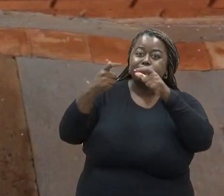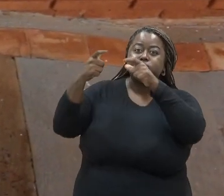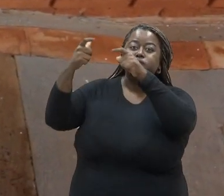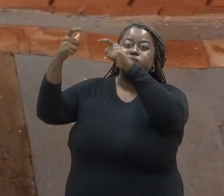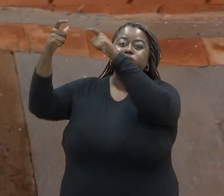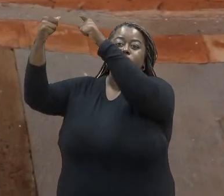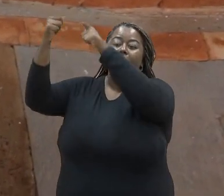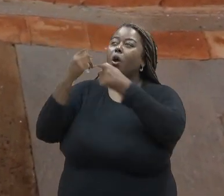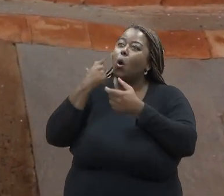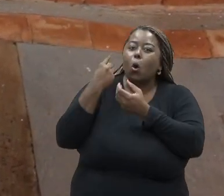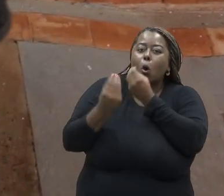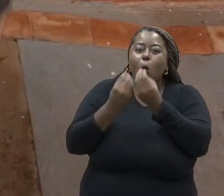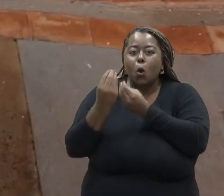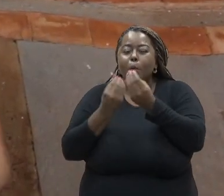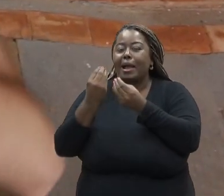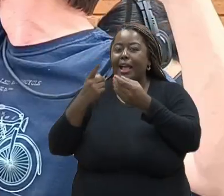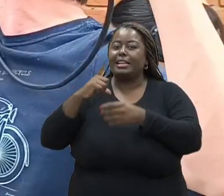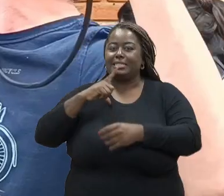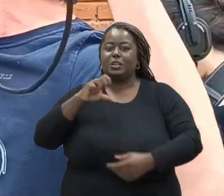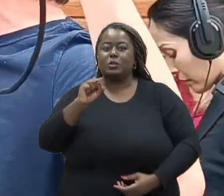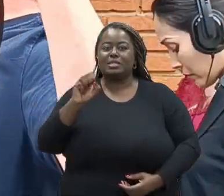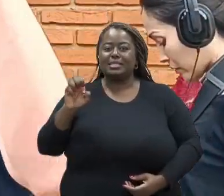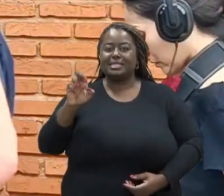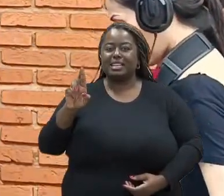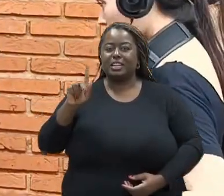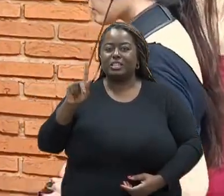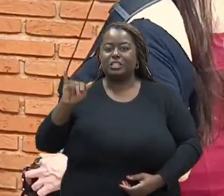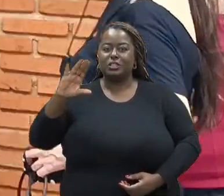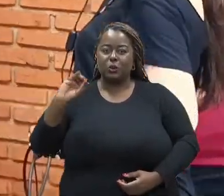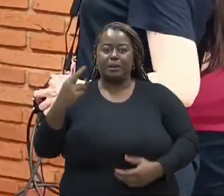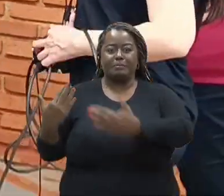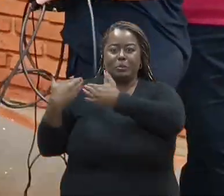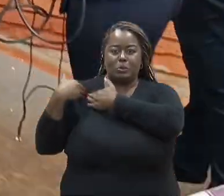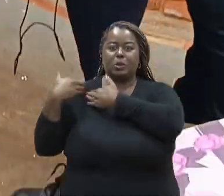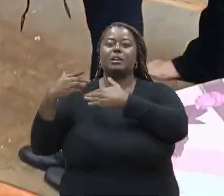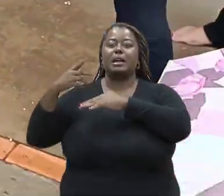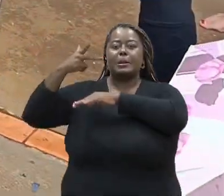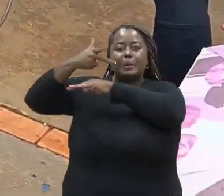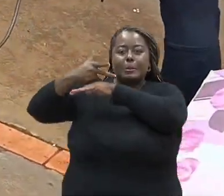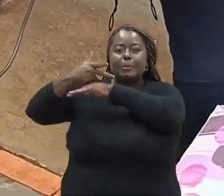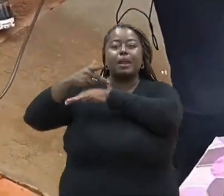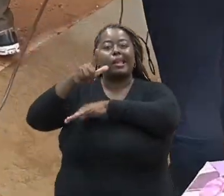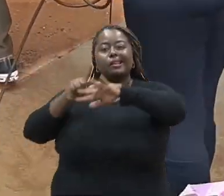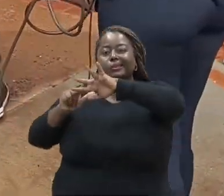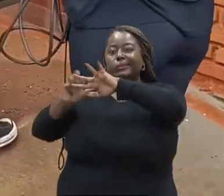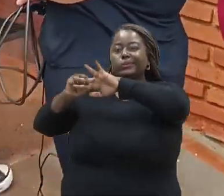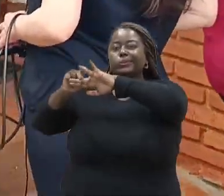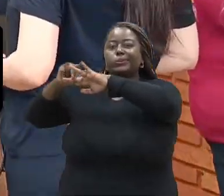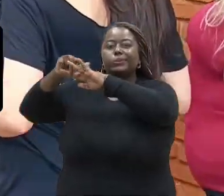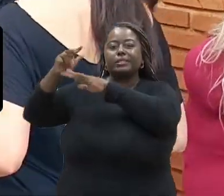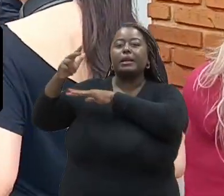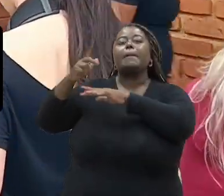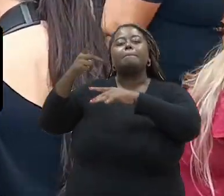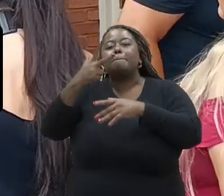embora. Então, como gravaria aquela cena, né? Então, foi o Sérgio, né, que cuidou dessa parte da câmera. Então, ele subiu na escada, fez aquela